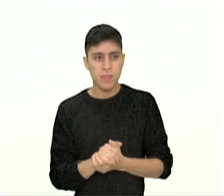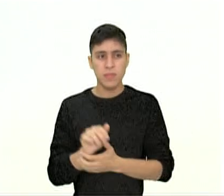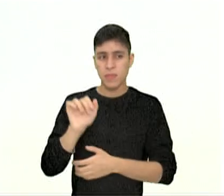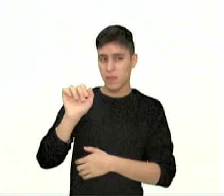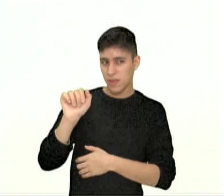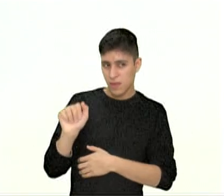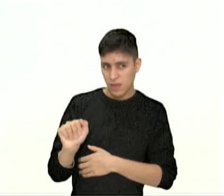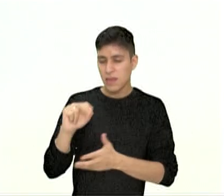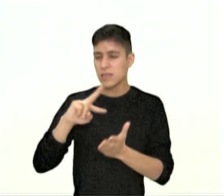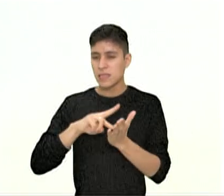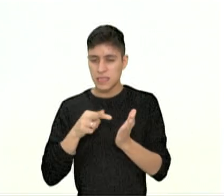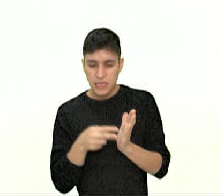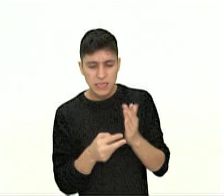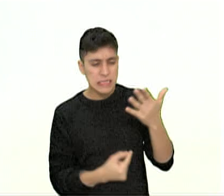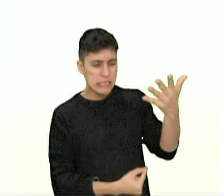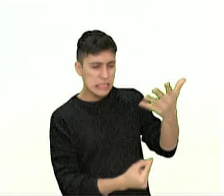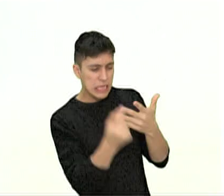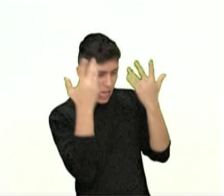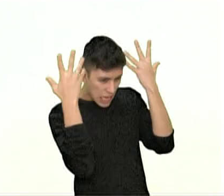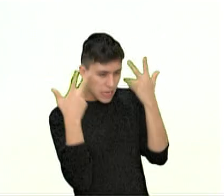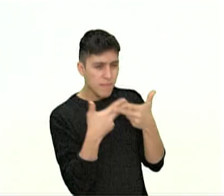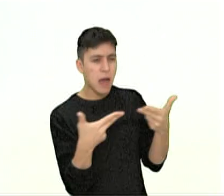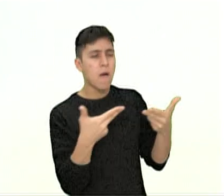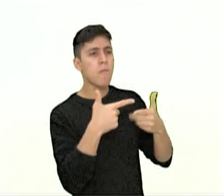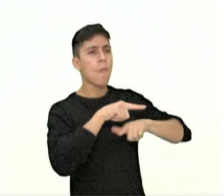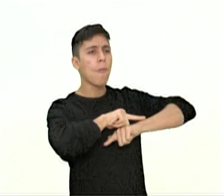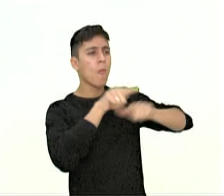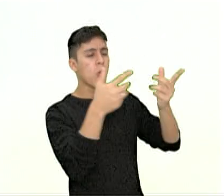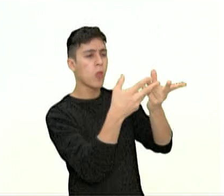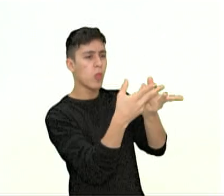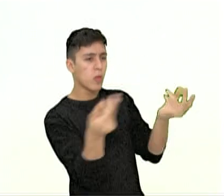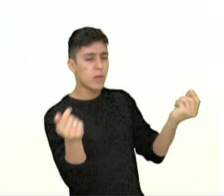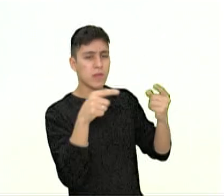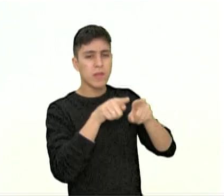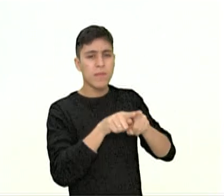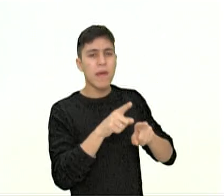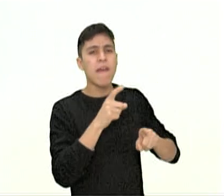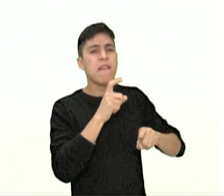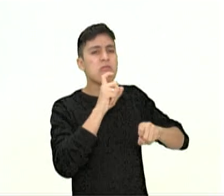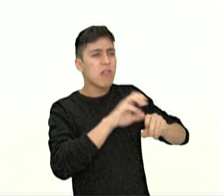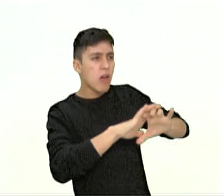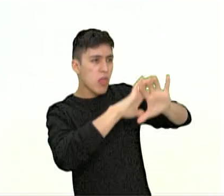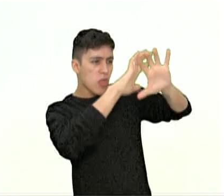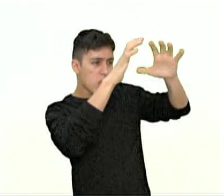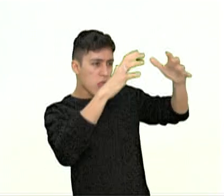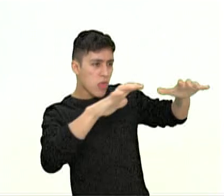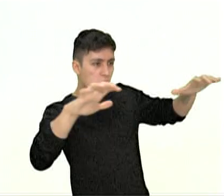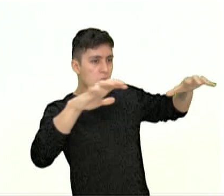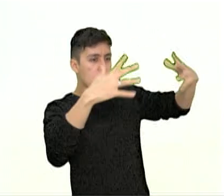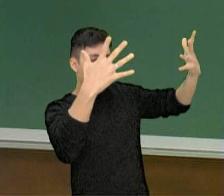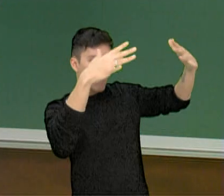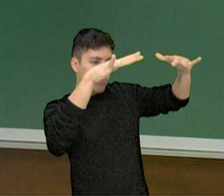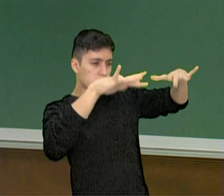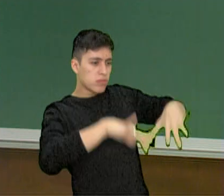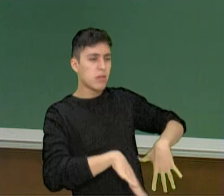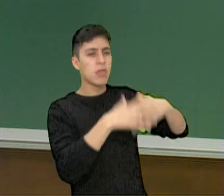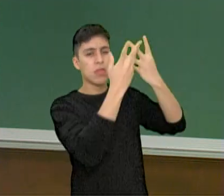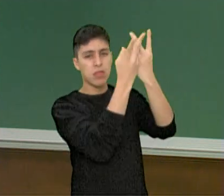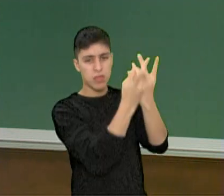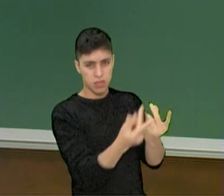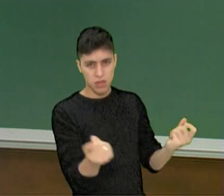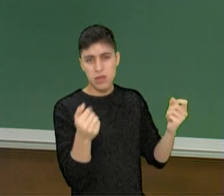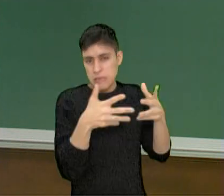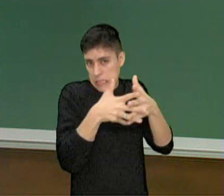de varias especies, el derretimiento de los glaciares. O derretimento das geleiras, né? Tá